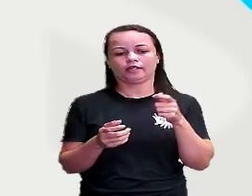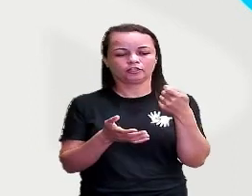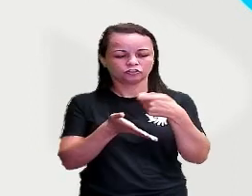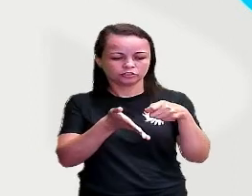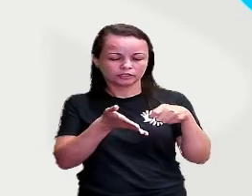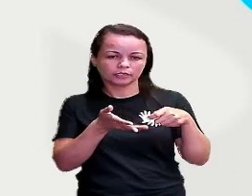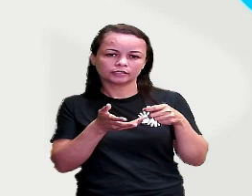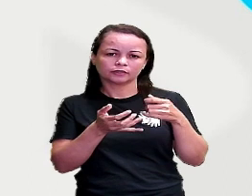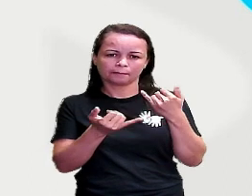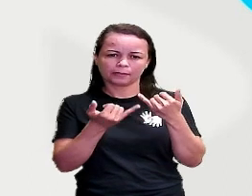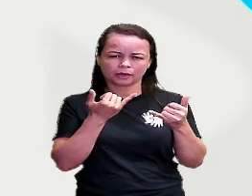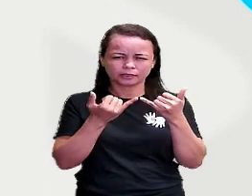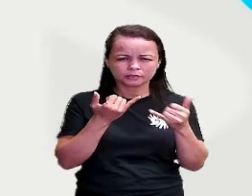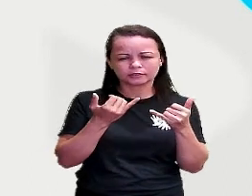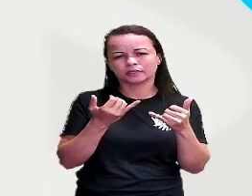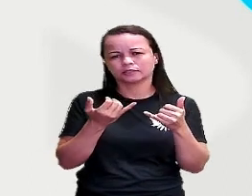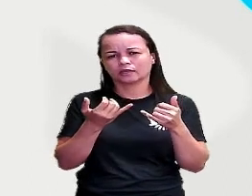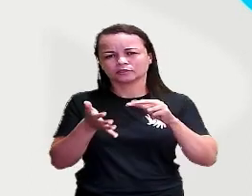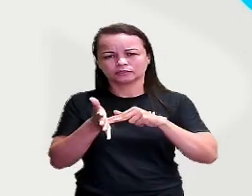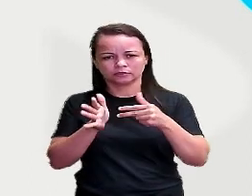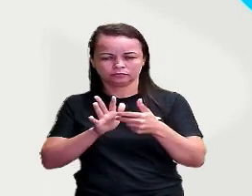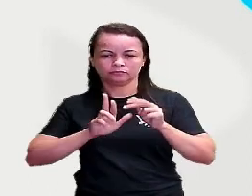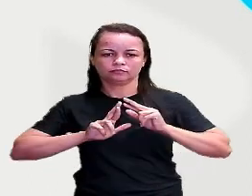significados diferentes. Então, ó,